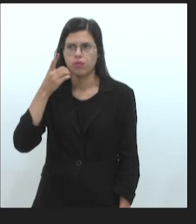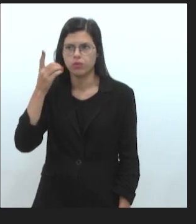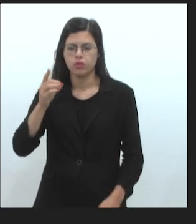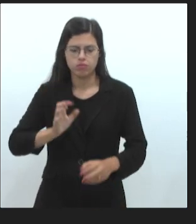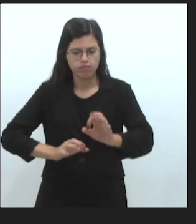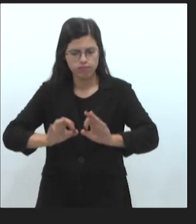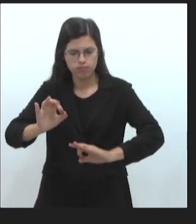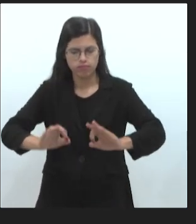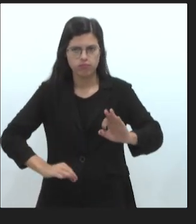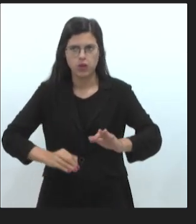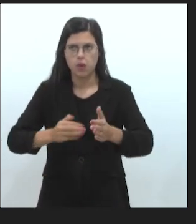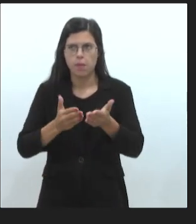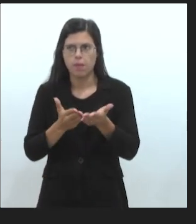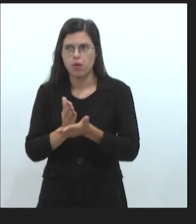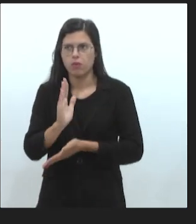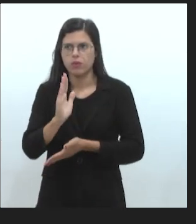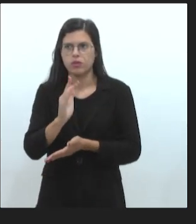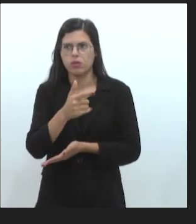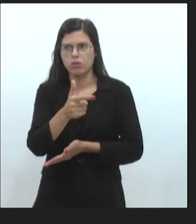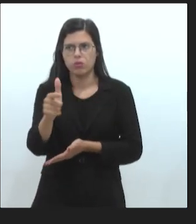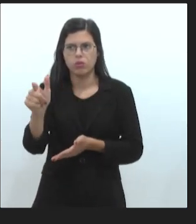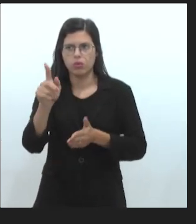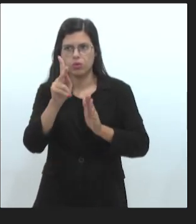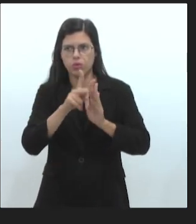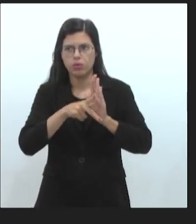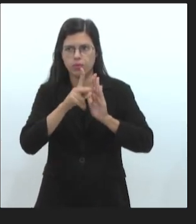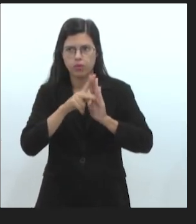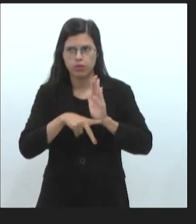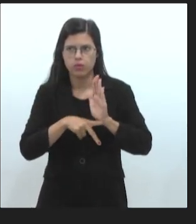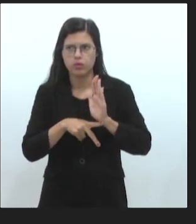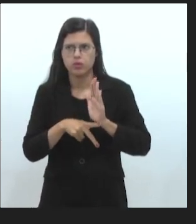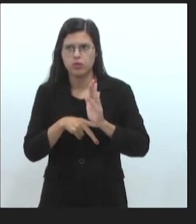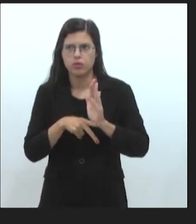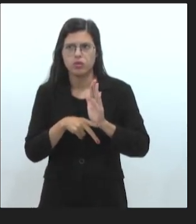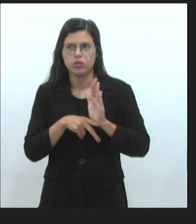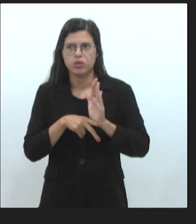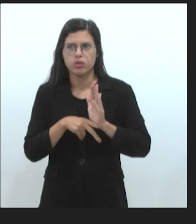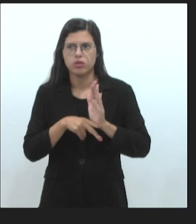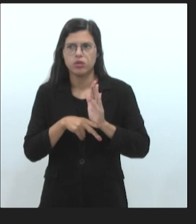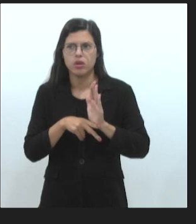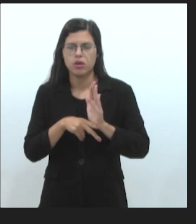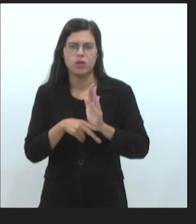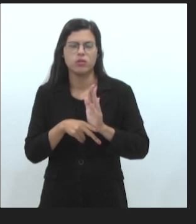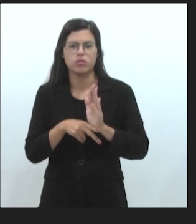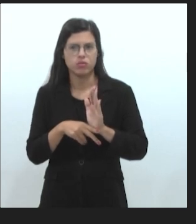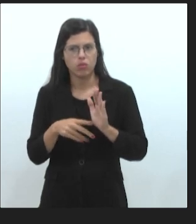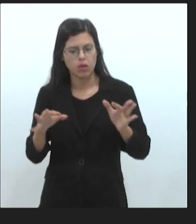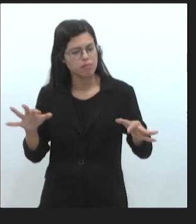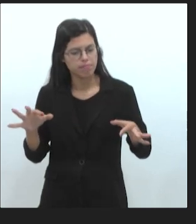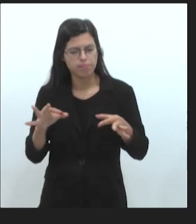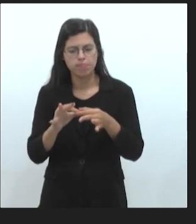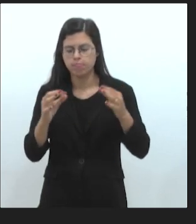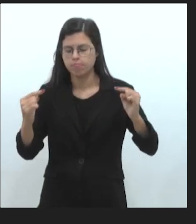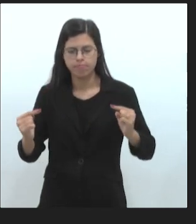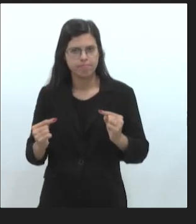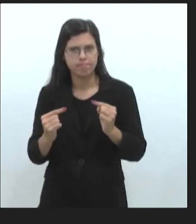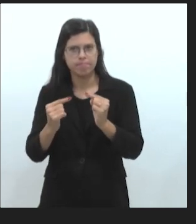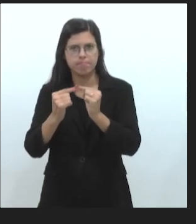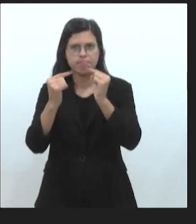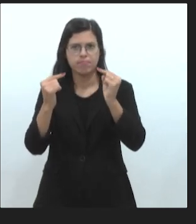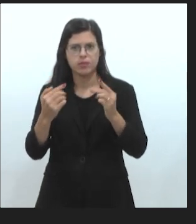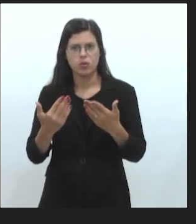do nosso outro projeto, que não tem, eles se casam,